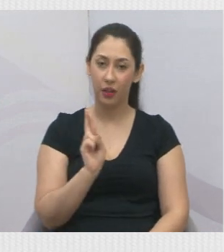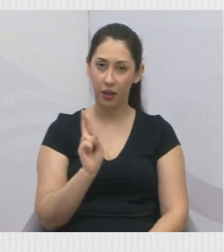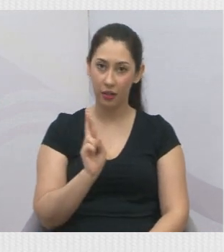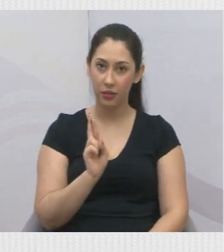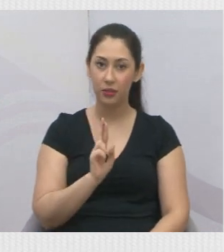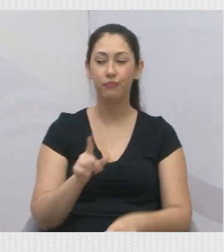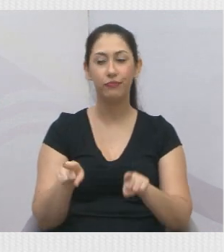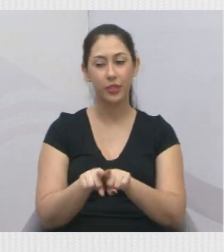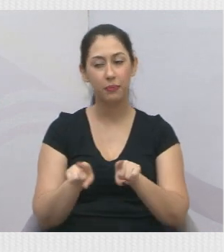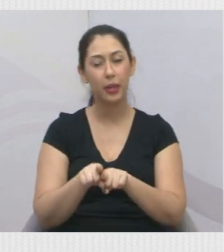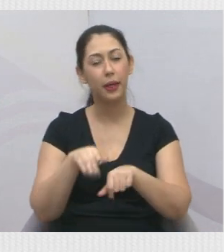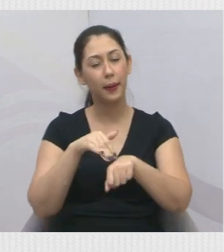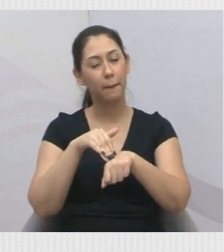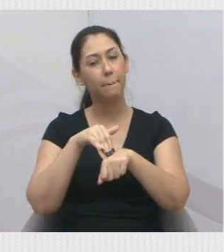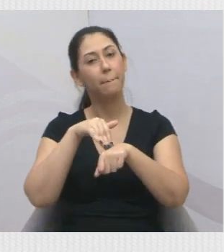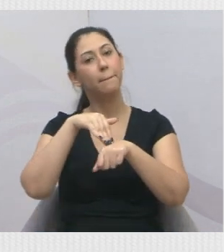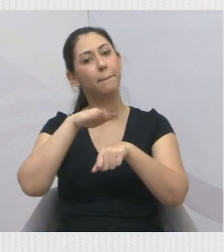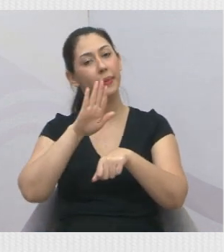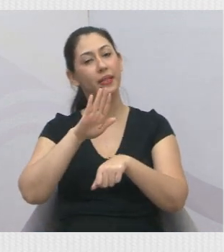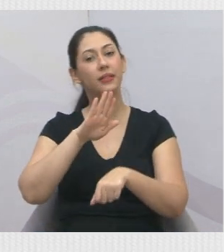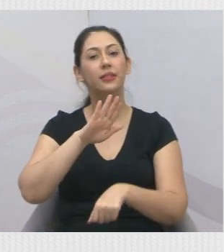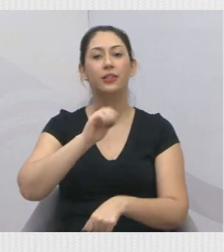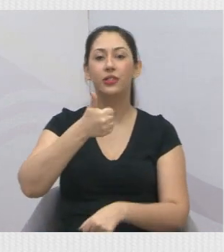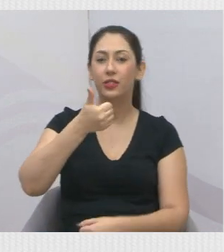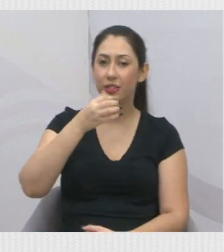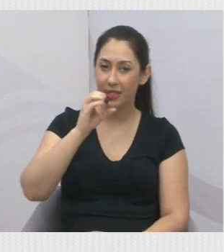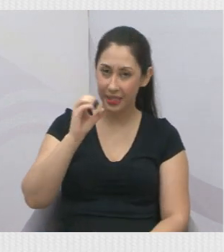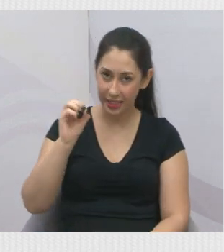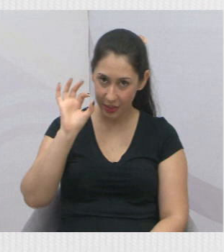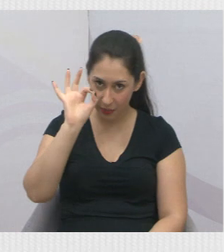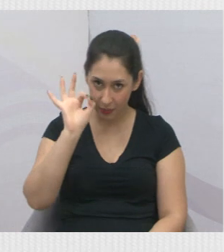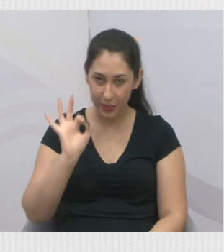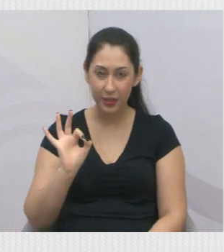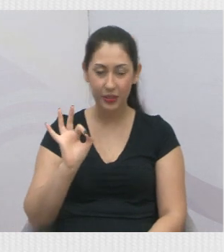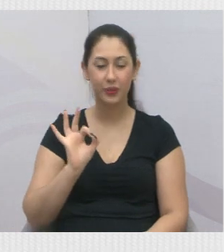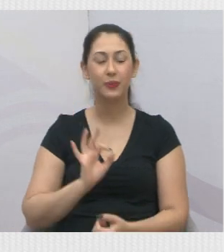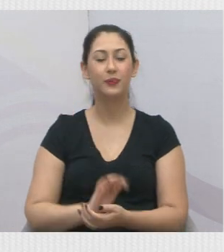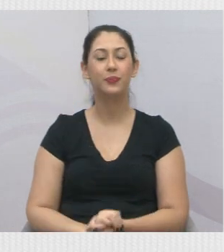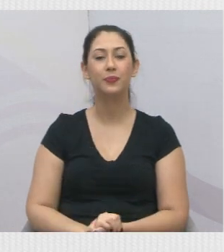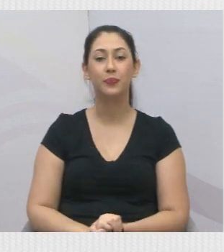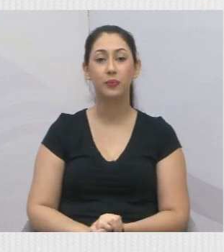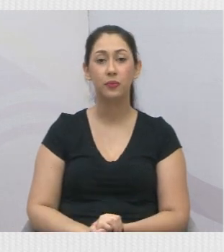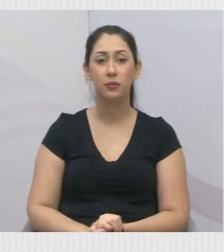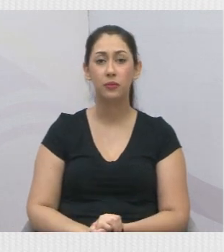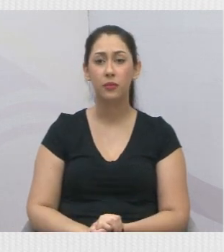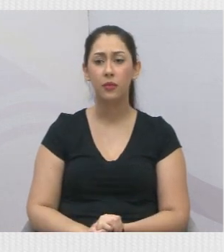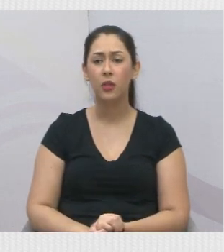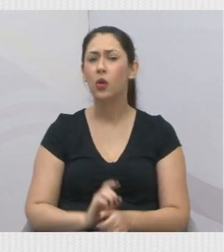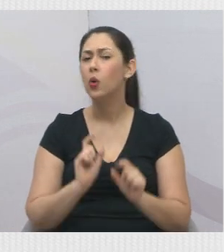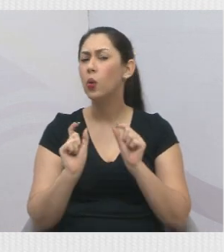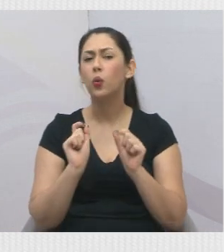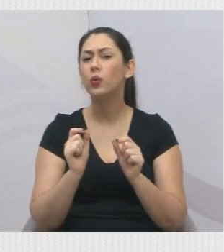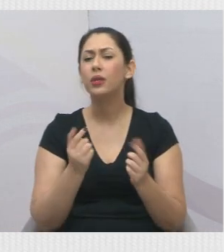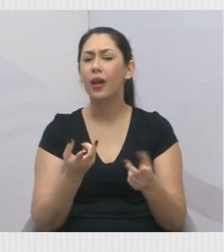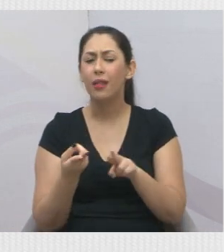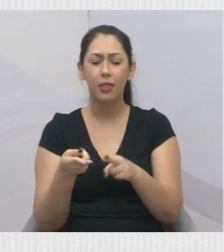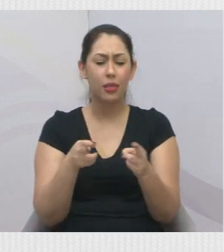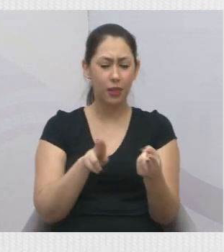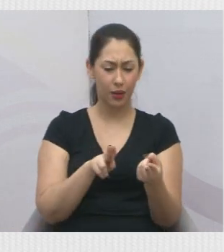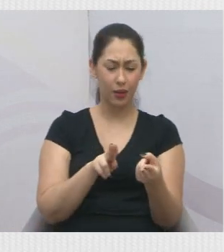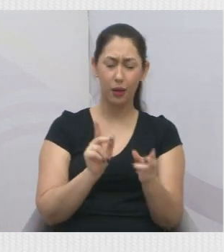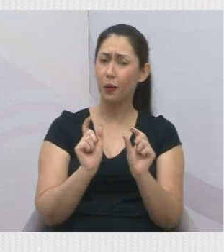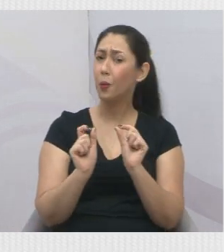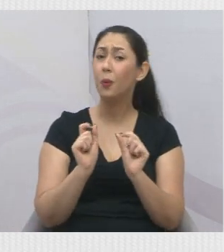R$ 623.715.000, também novamente superando os 100%, 111%. O que nós temos nessas transferências